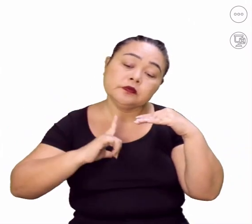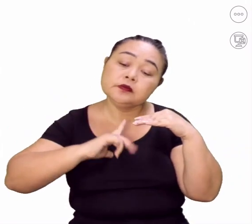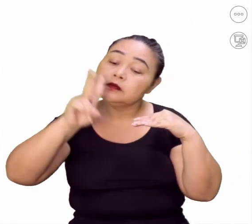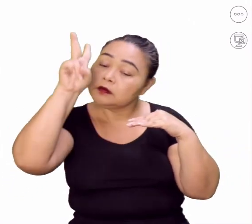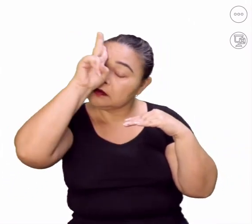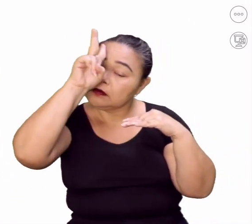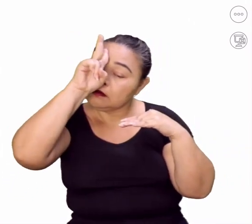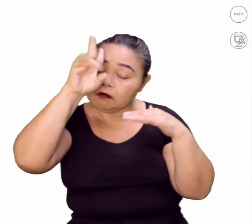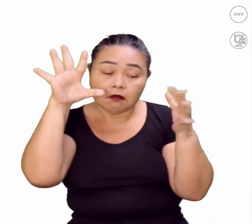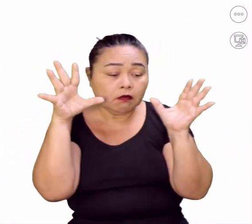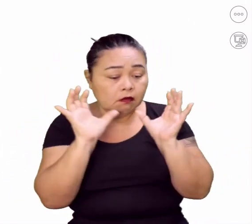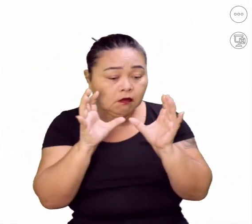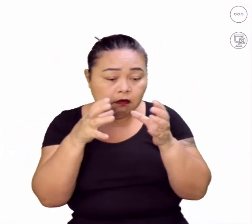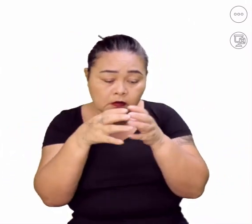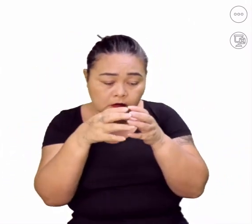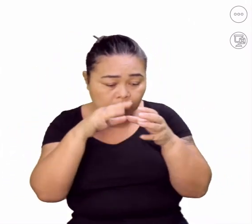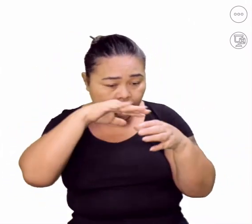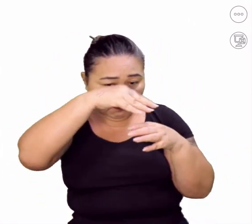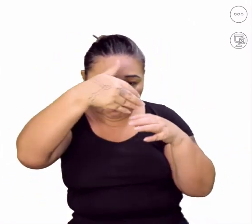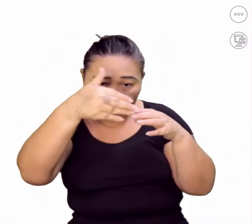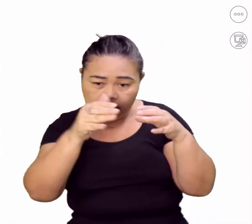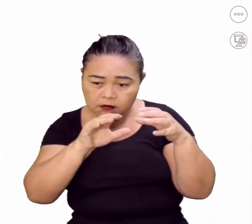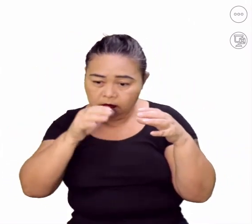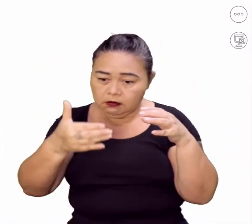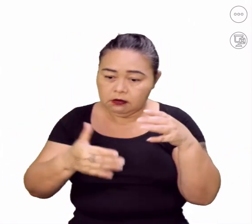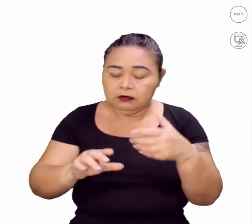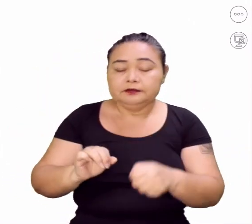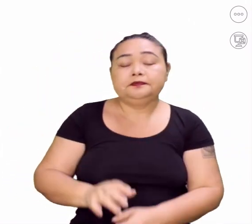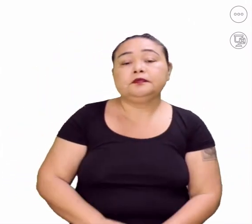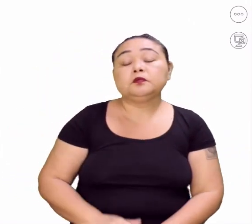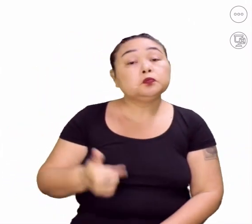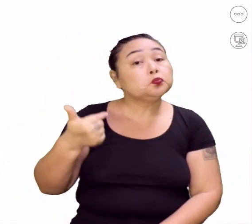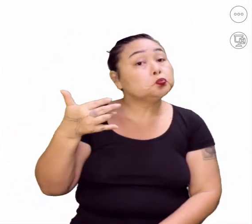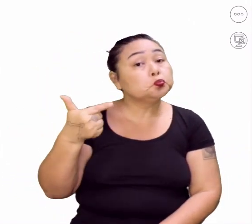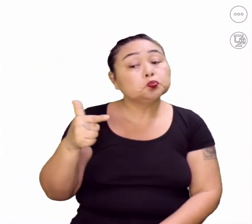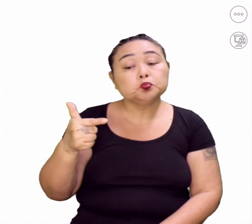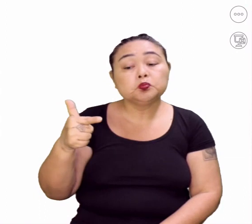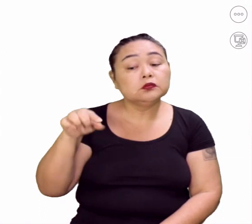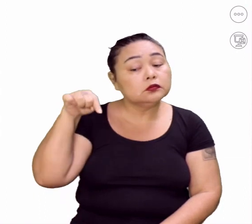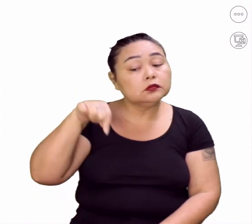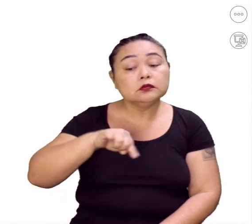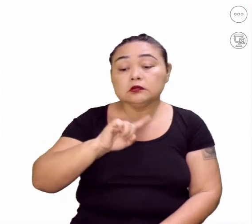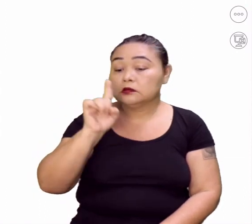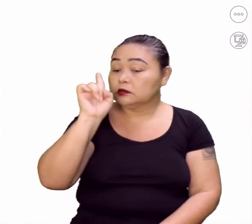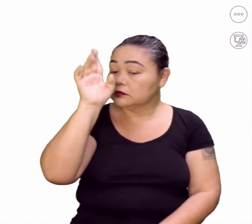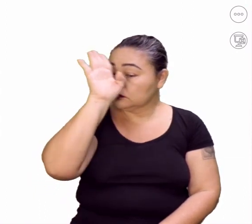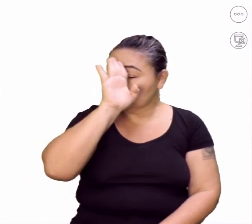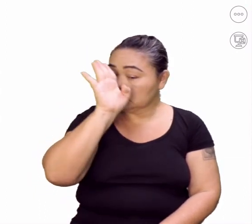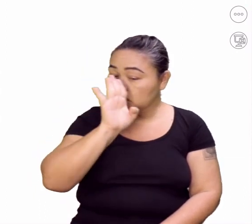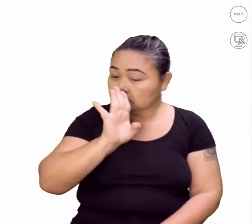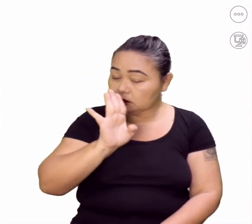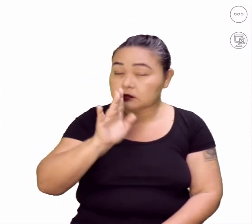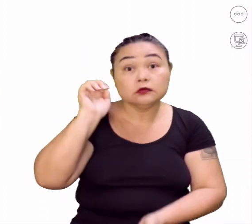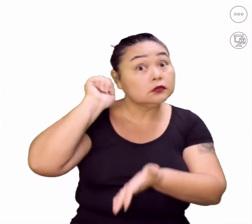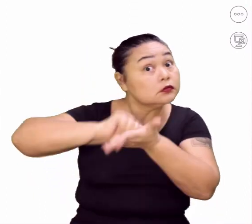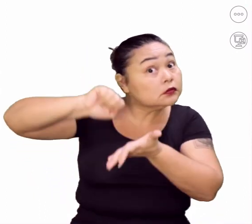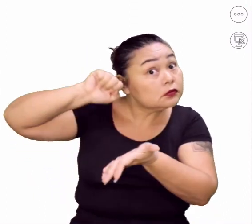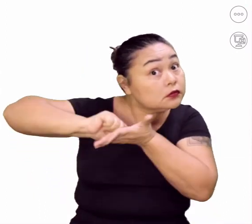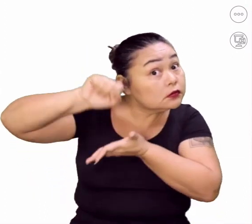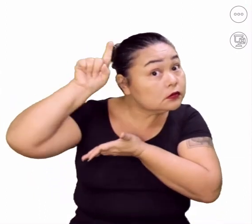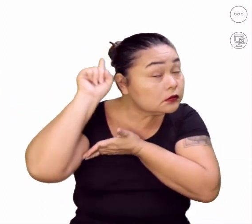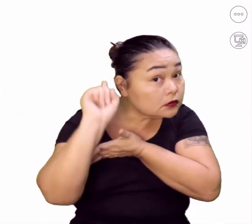de cadeia de montanhas. Exatamente. Beleza? Muito bem. Então não temos isto no Brasil. Anote